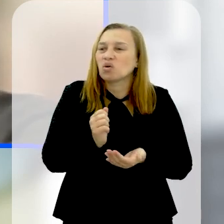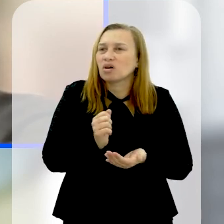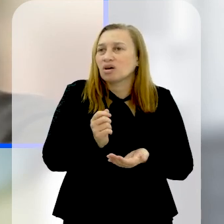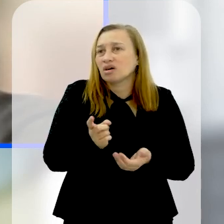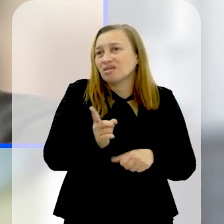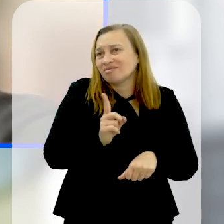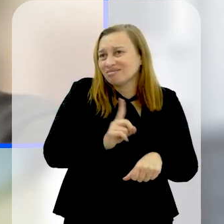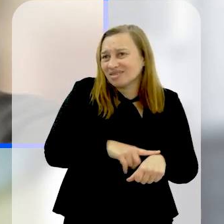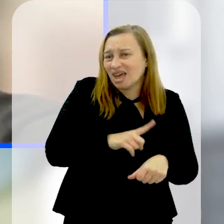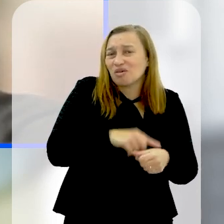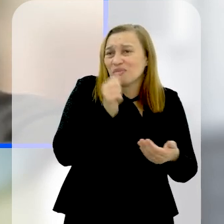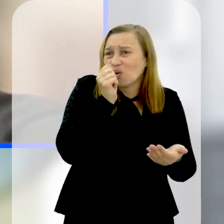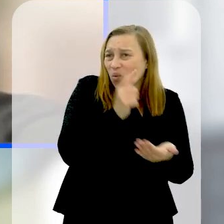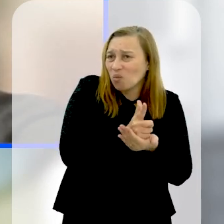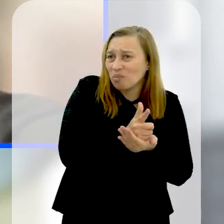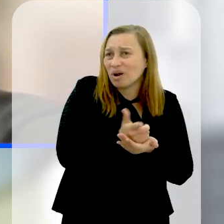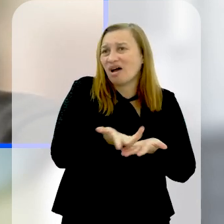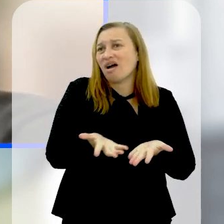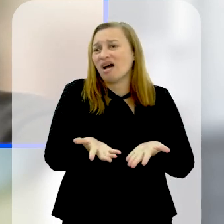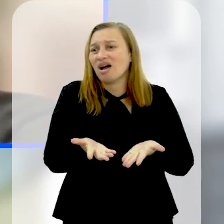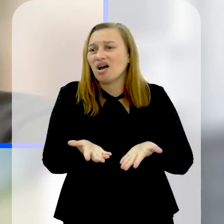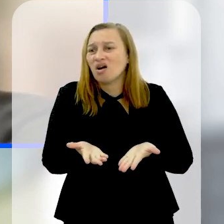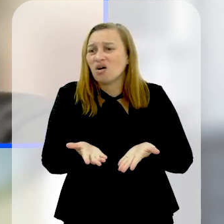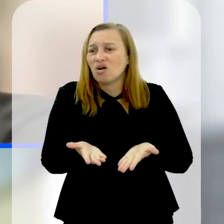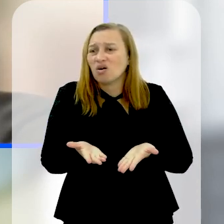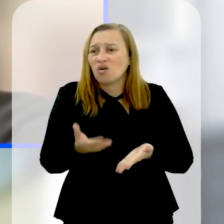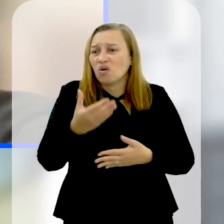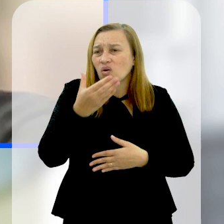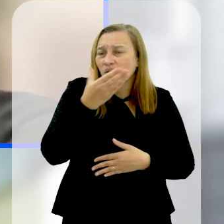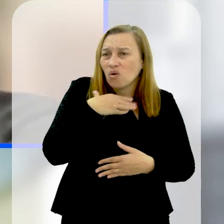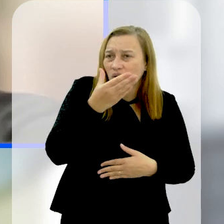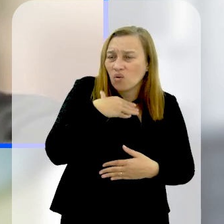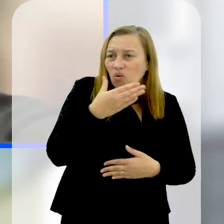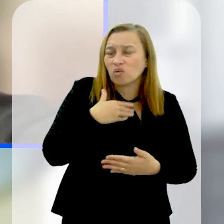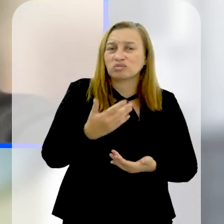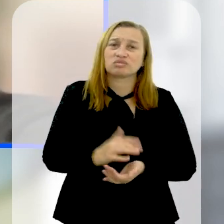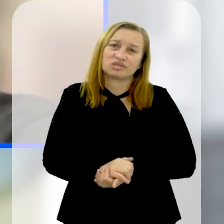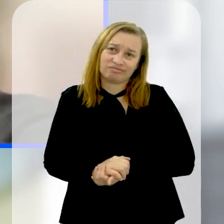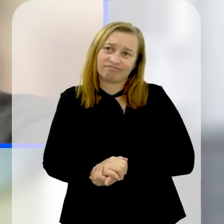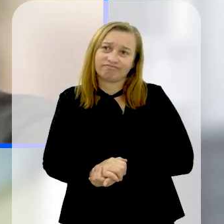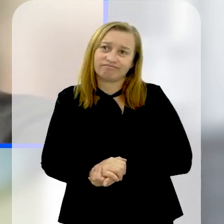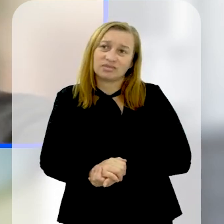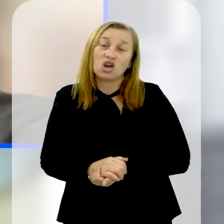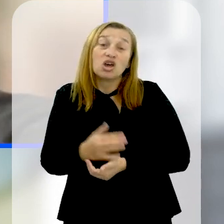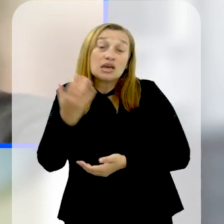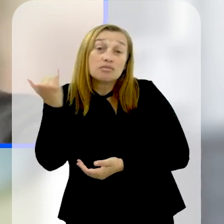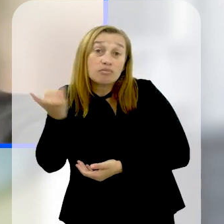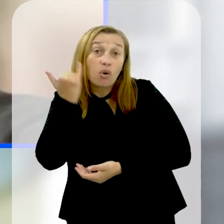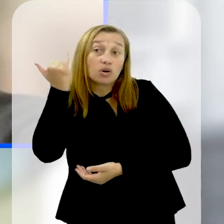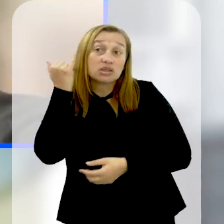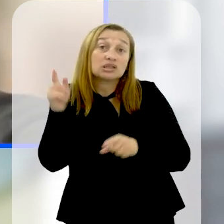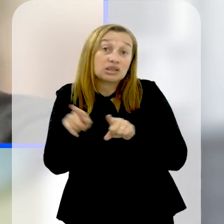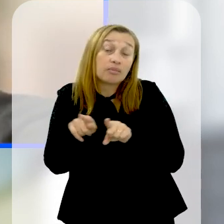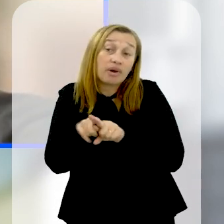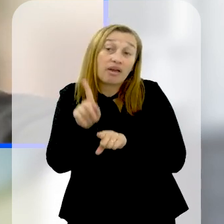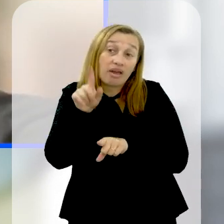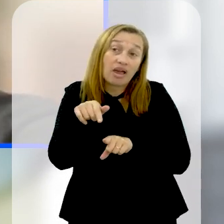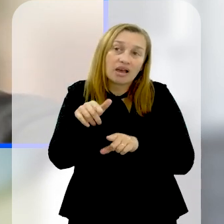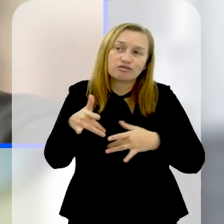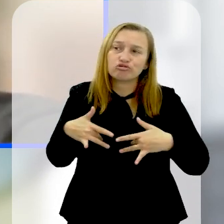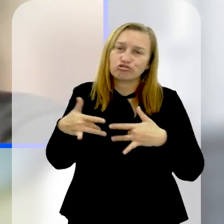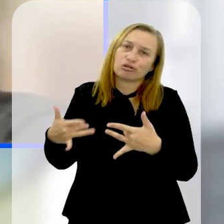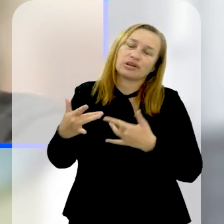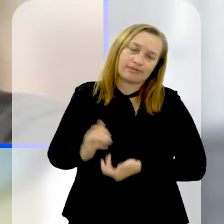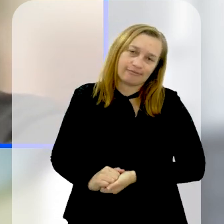ter um tempinho para comprar uma fruta fresca, pedir para algum vizinho, E aí, uma coisa super importante